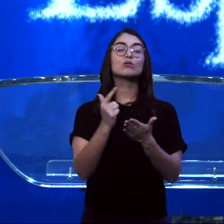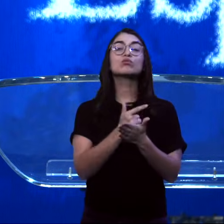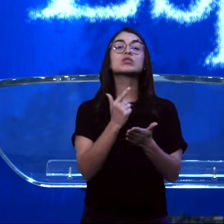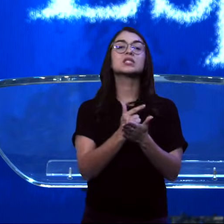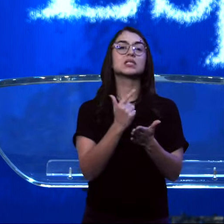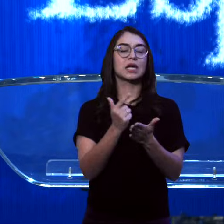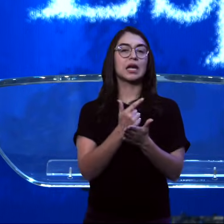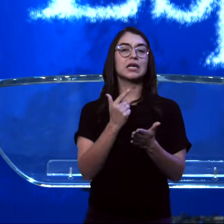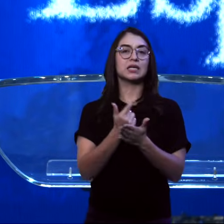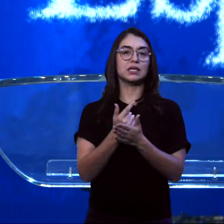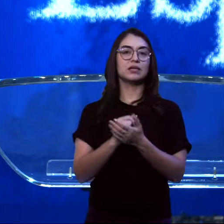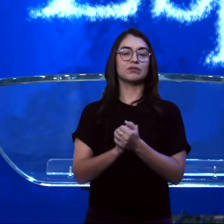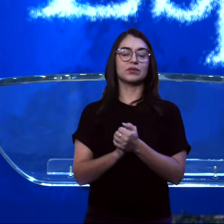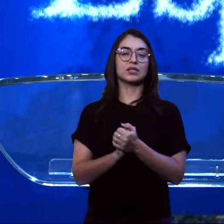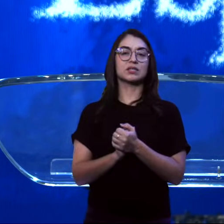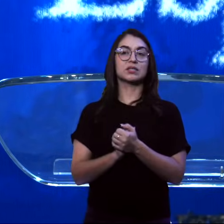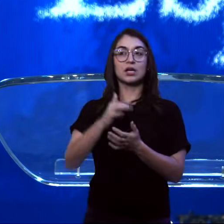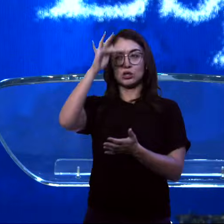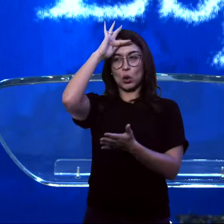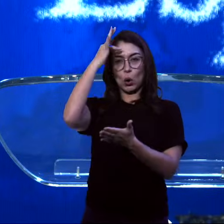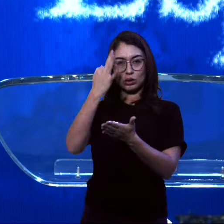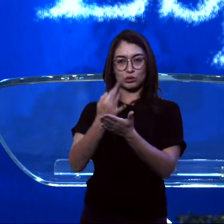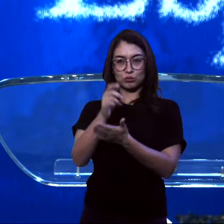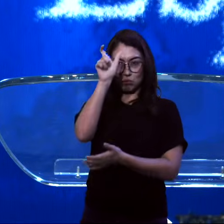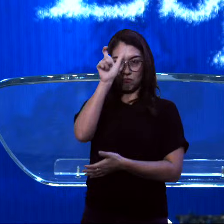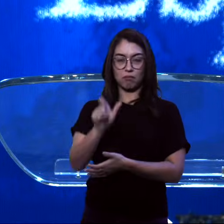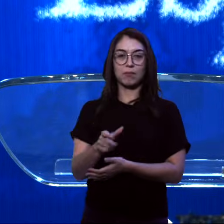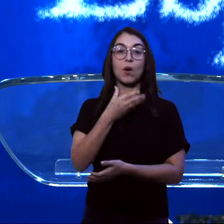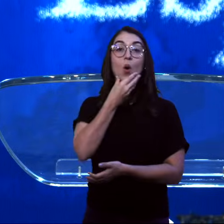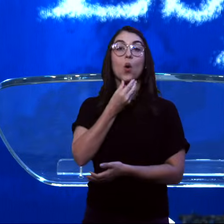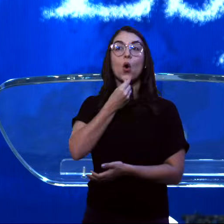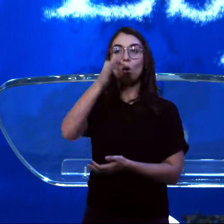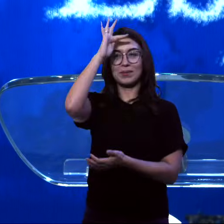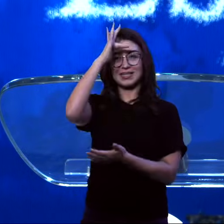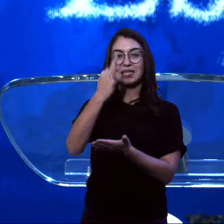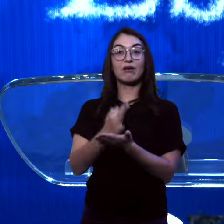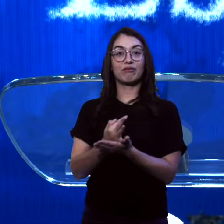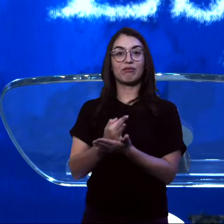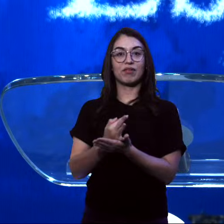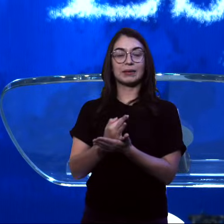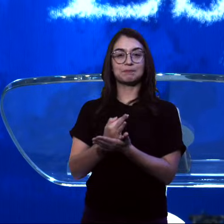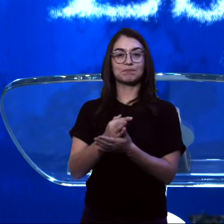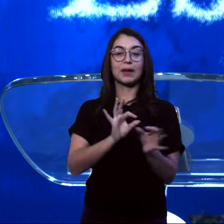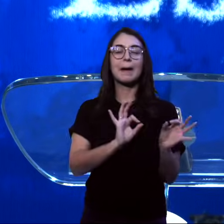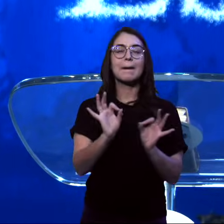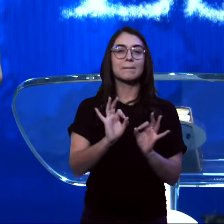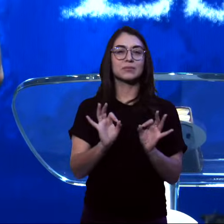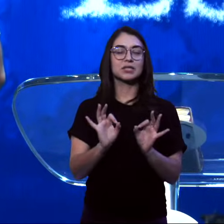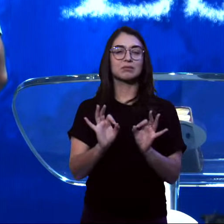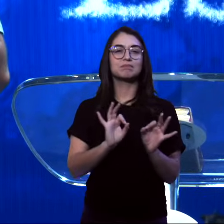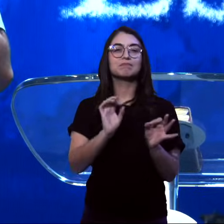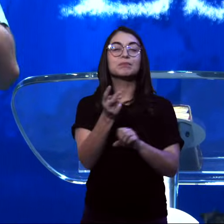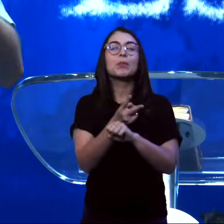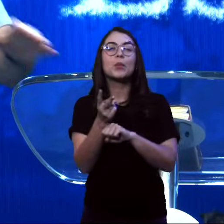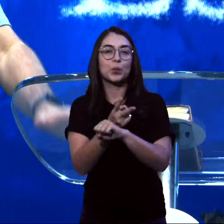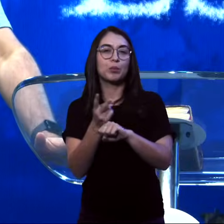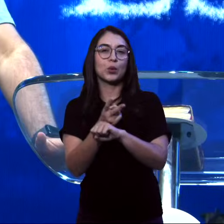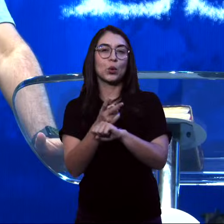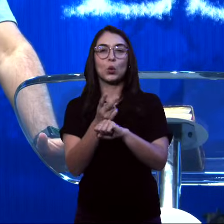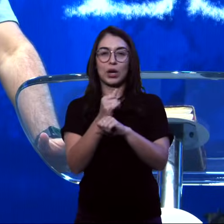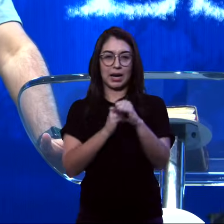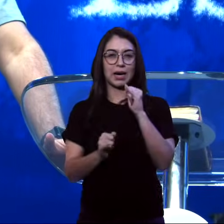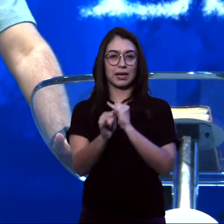digita no Google Heróis da Fé. Muito bom. Tem também Por que Tarde do Pleno